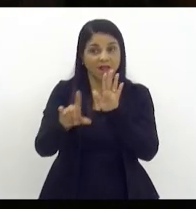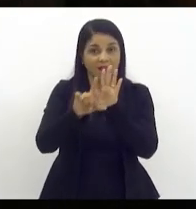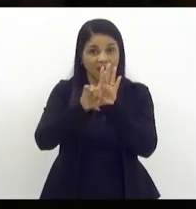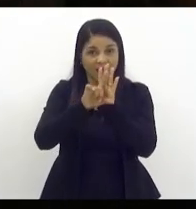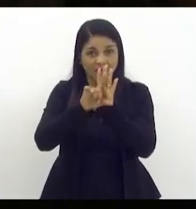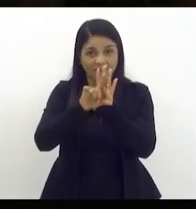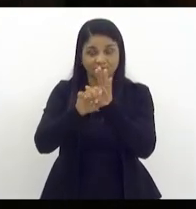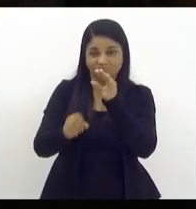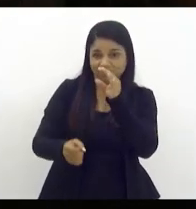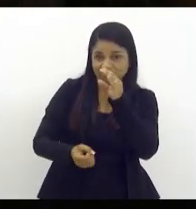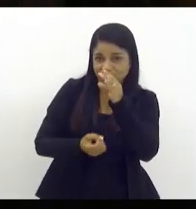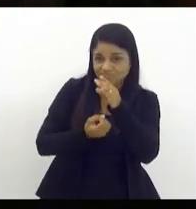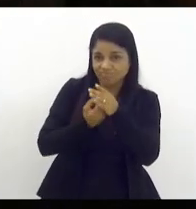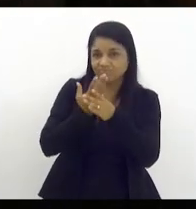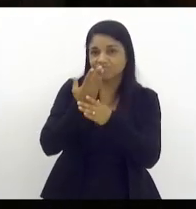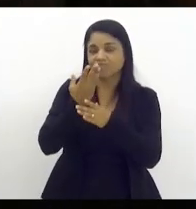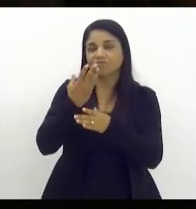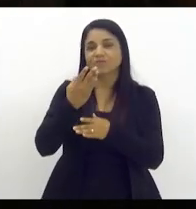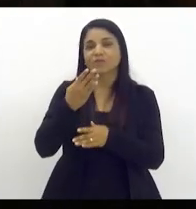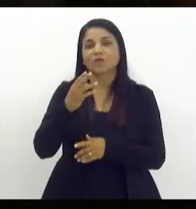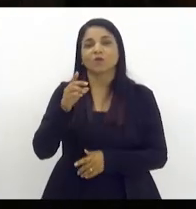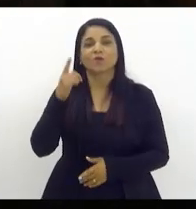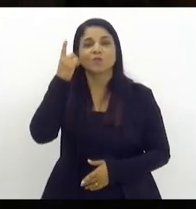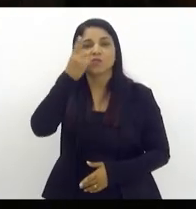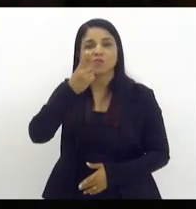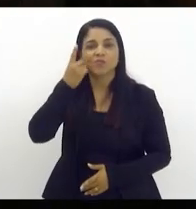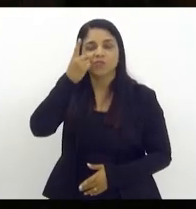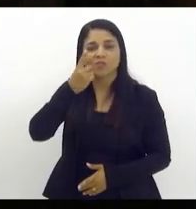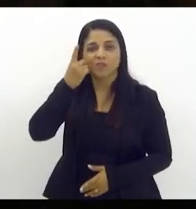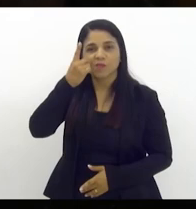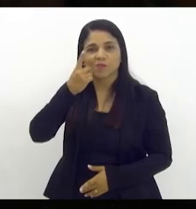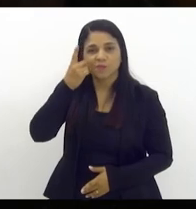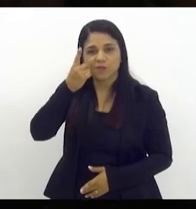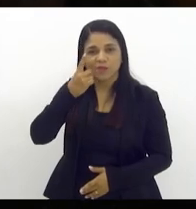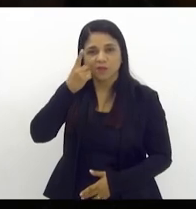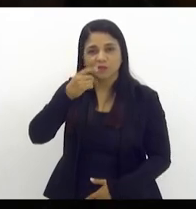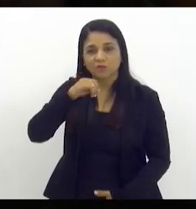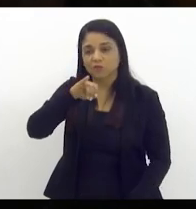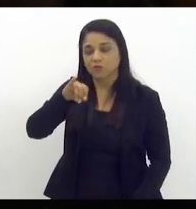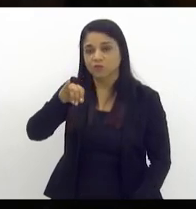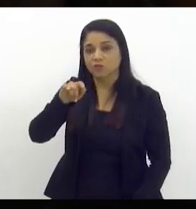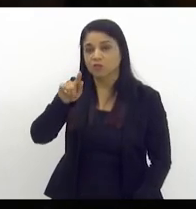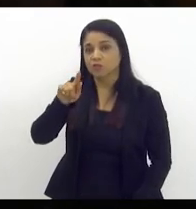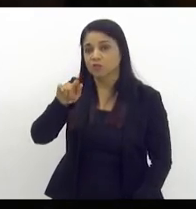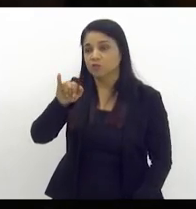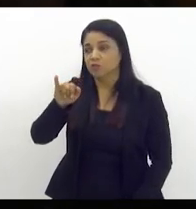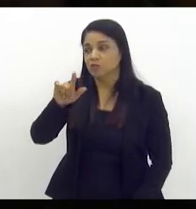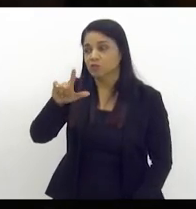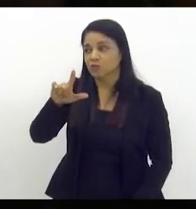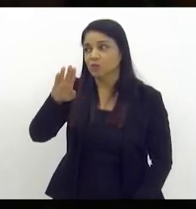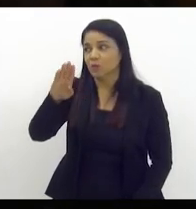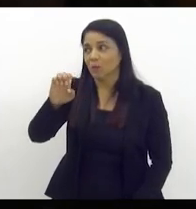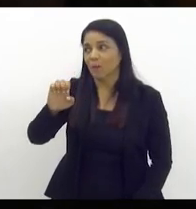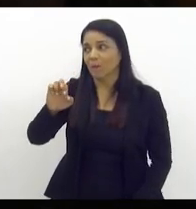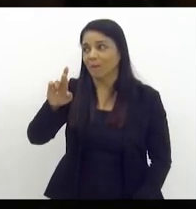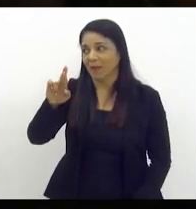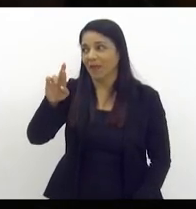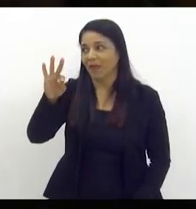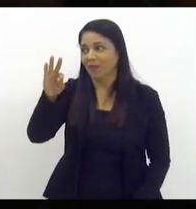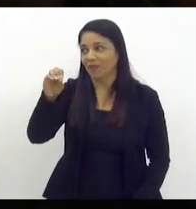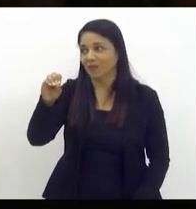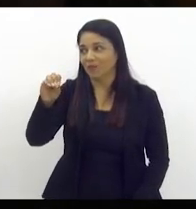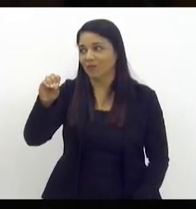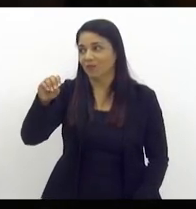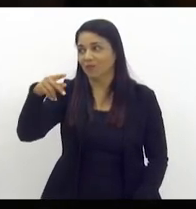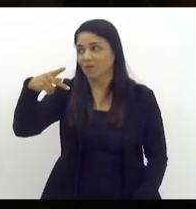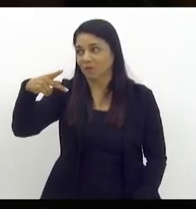foi de autoria do nobre deputado Gilberto Palmares. Se originou